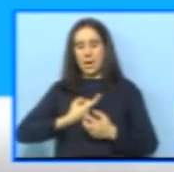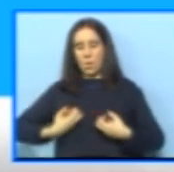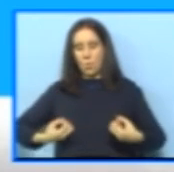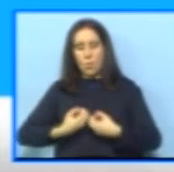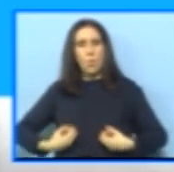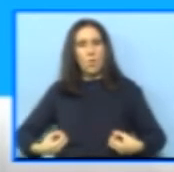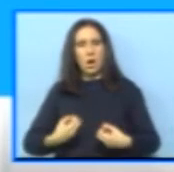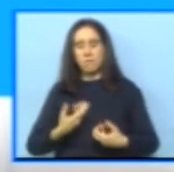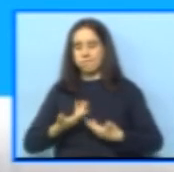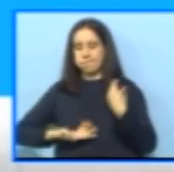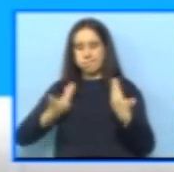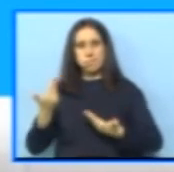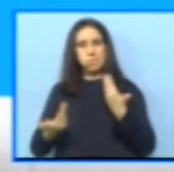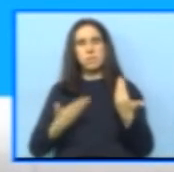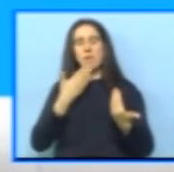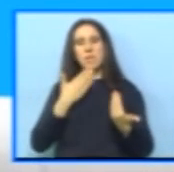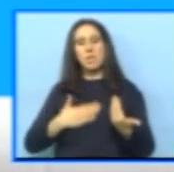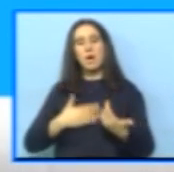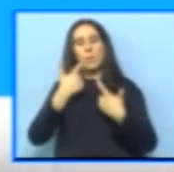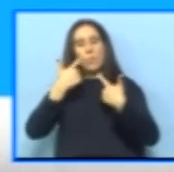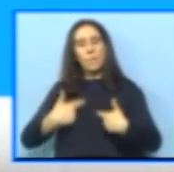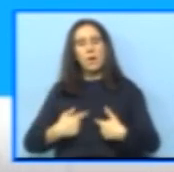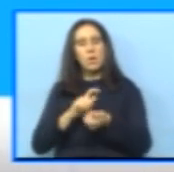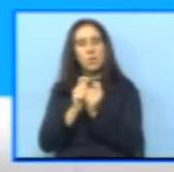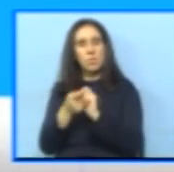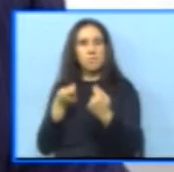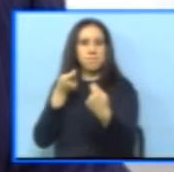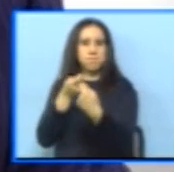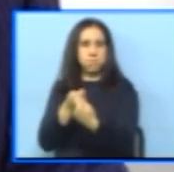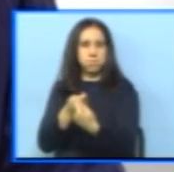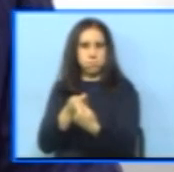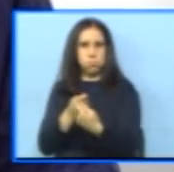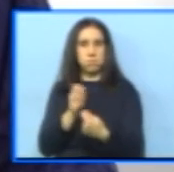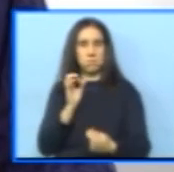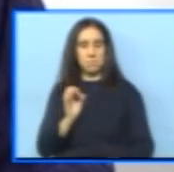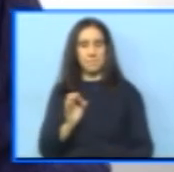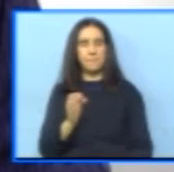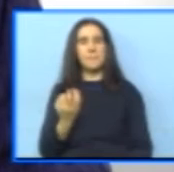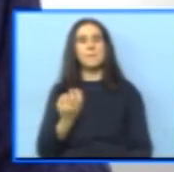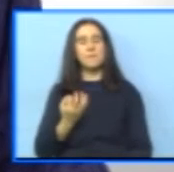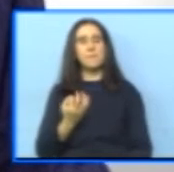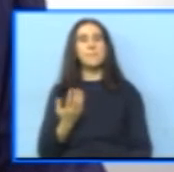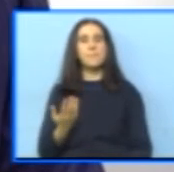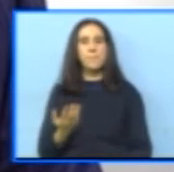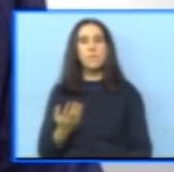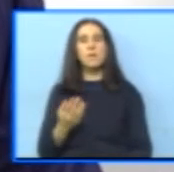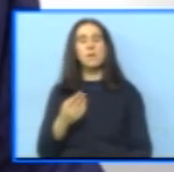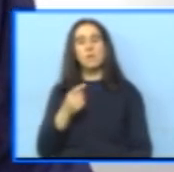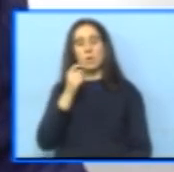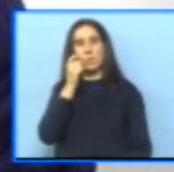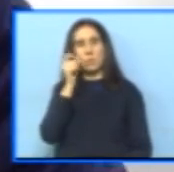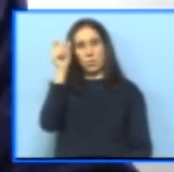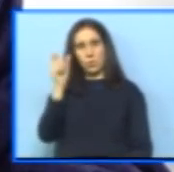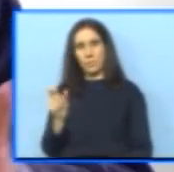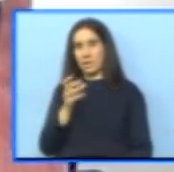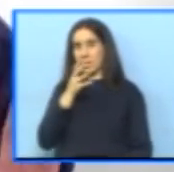se converter na realidade humana. Ora, aqui está, de alguma forma, que os grandes, como ele diz, enfim,